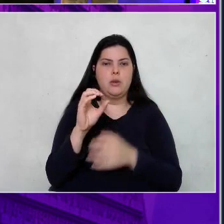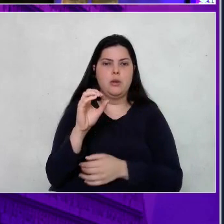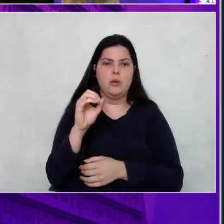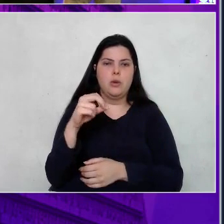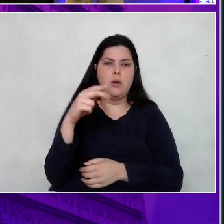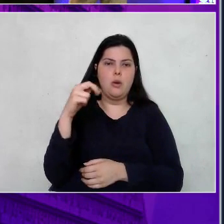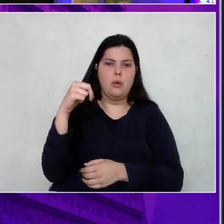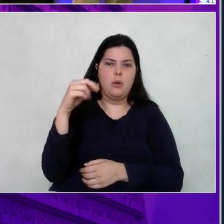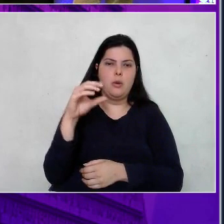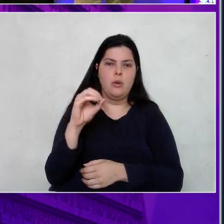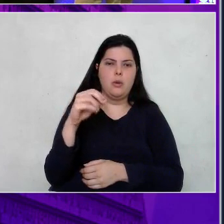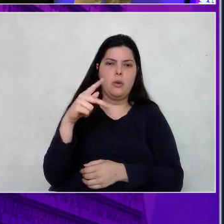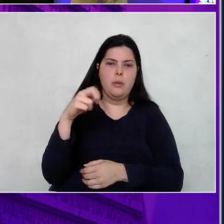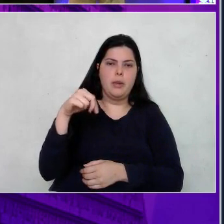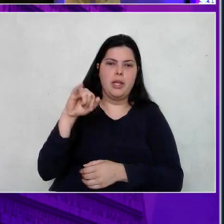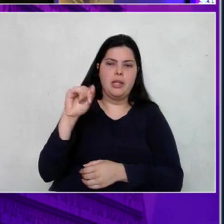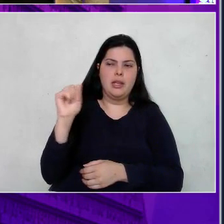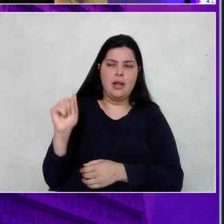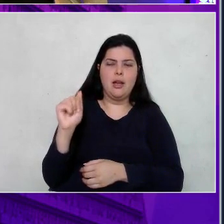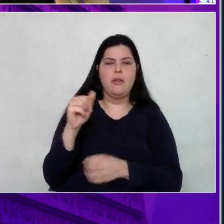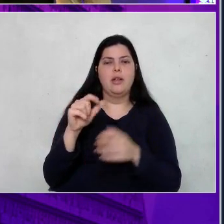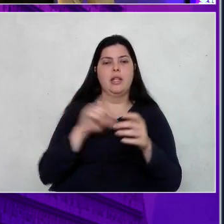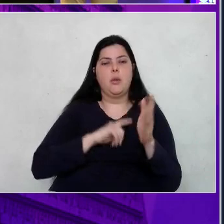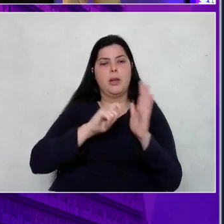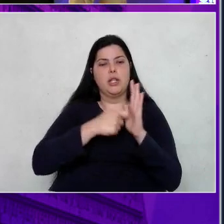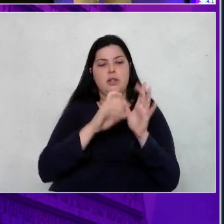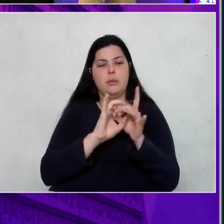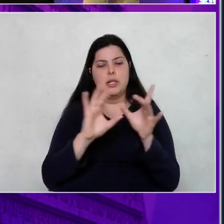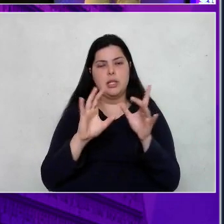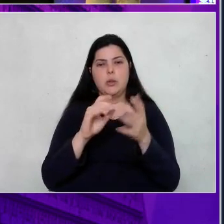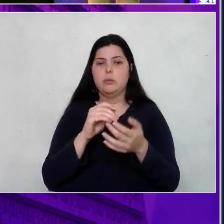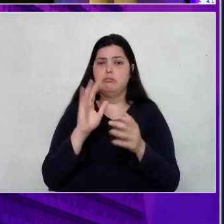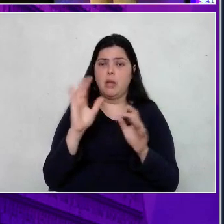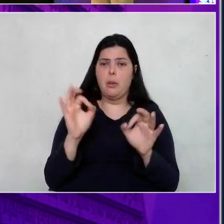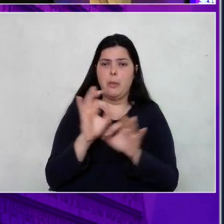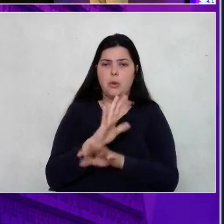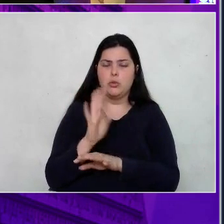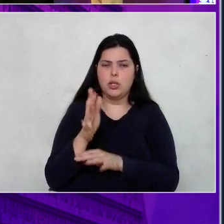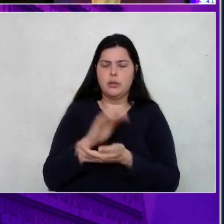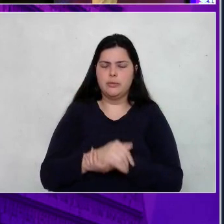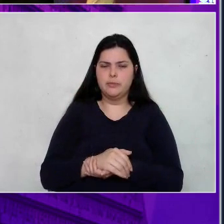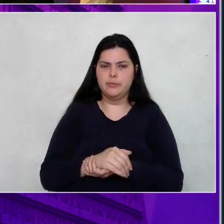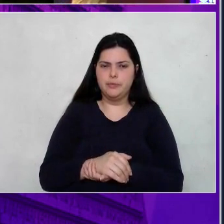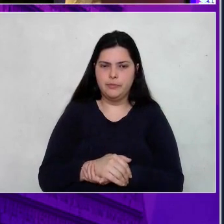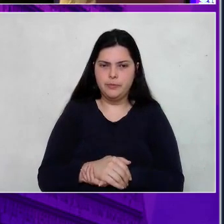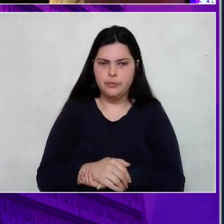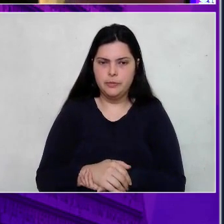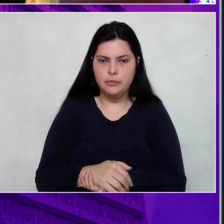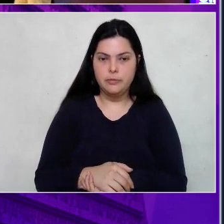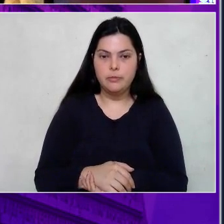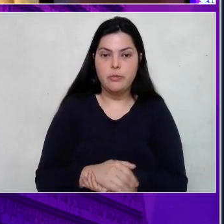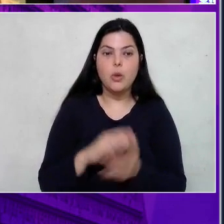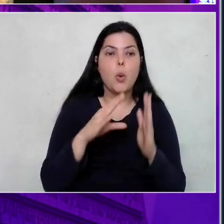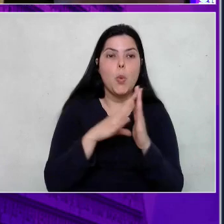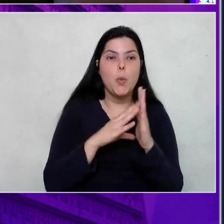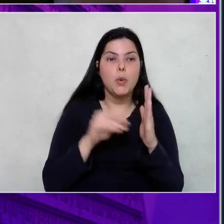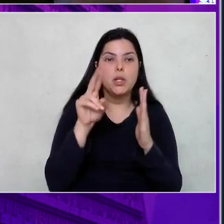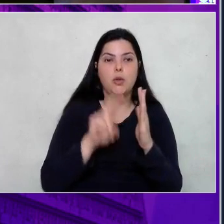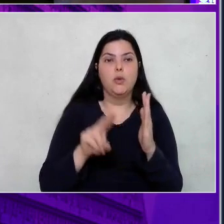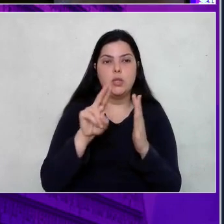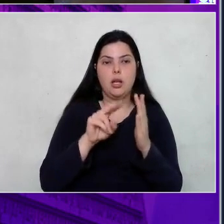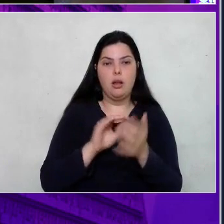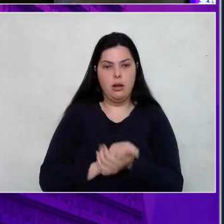uma conta lá, eles vão te oferecer uma chave. Uma vez que você tem a chave, você pode escolher o modelo que você vai utilizar, tá? Então,